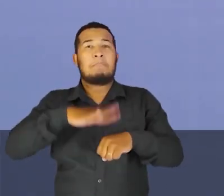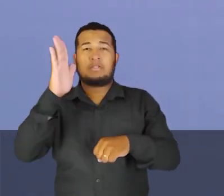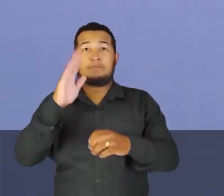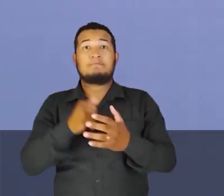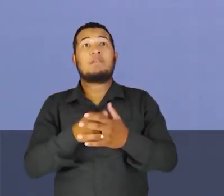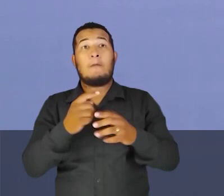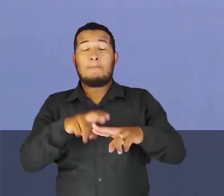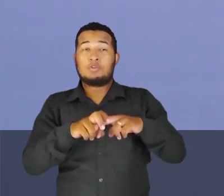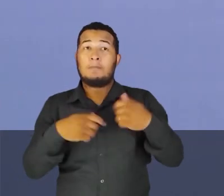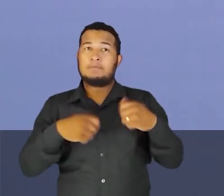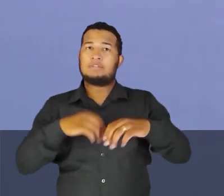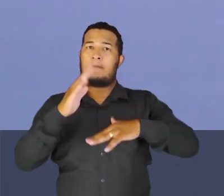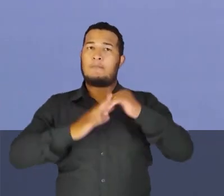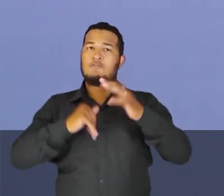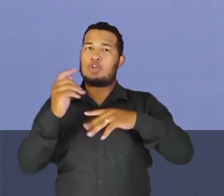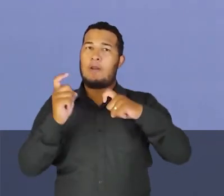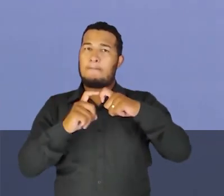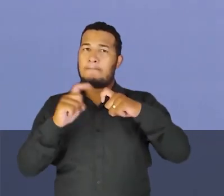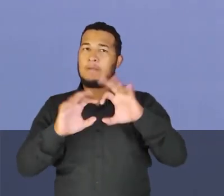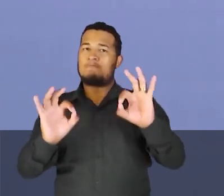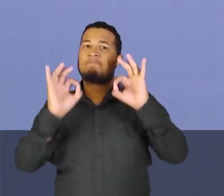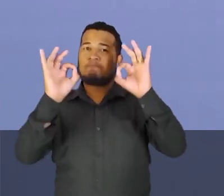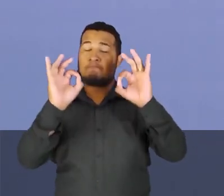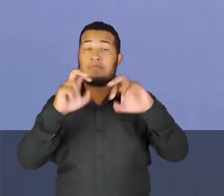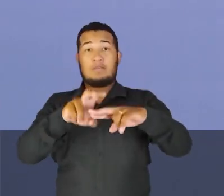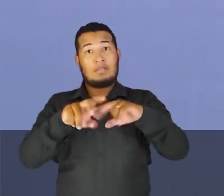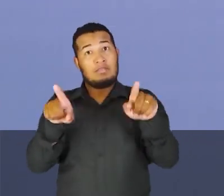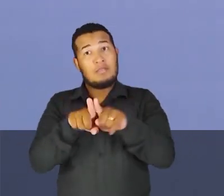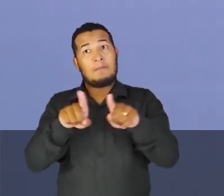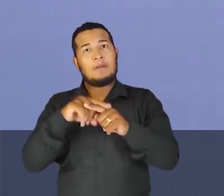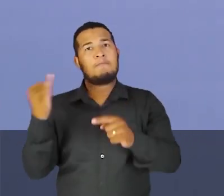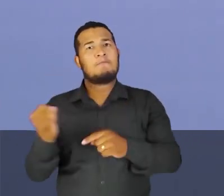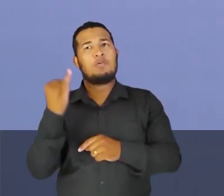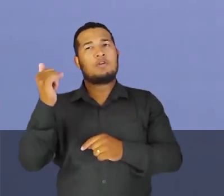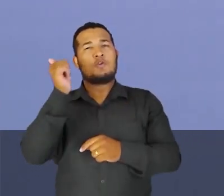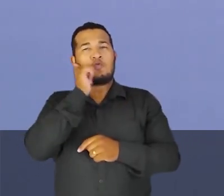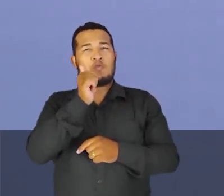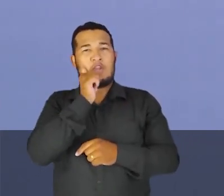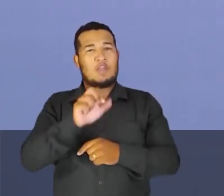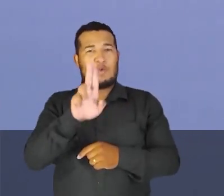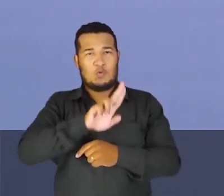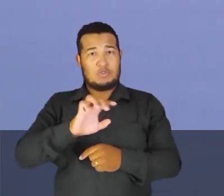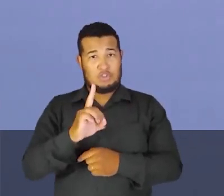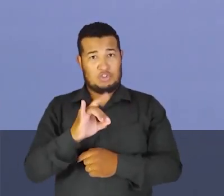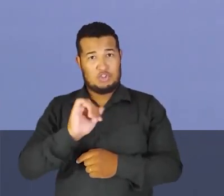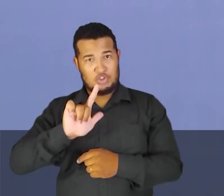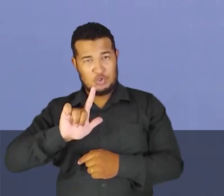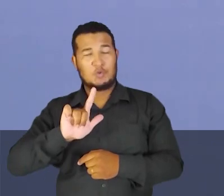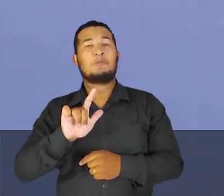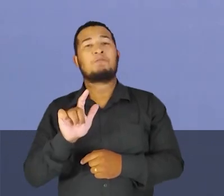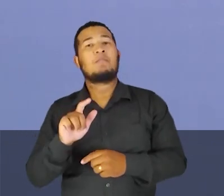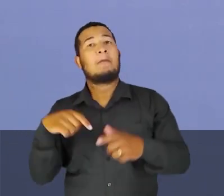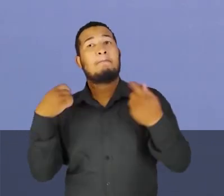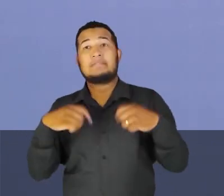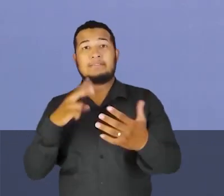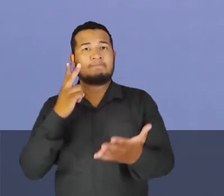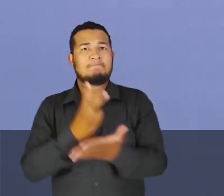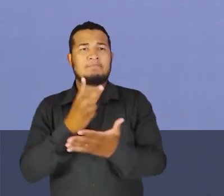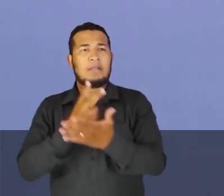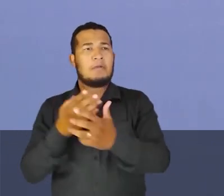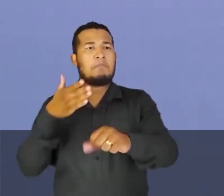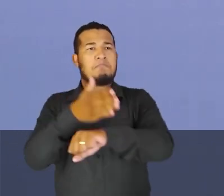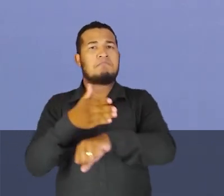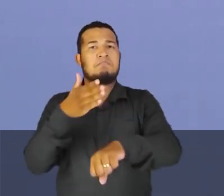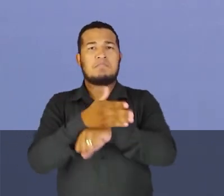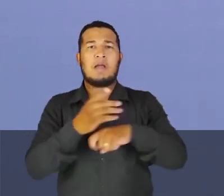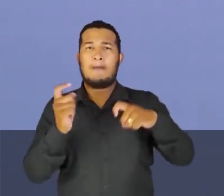deve ser colocado pelo ginecologista. E é muito importante que a mulher que utiliza o DIU, o dispositivo intrauterino, ela frequentemente possa visitar